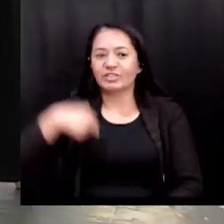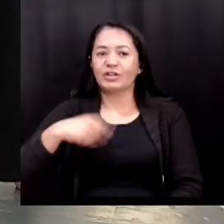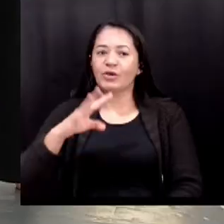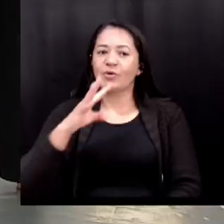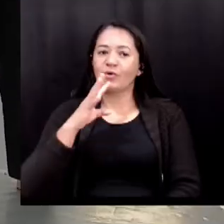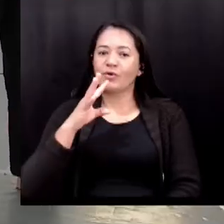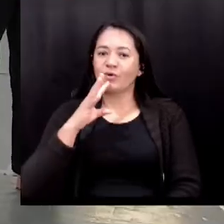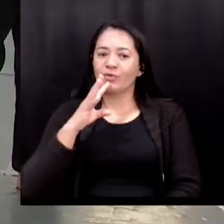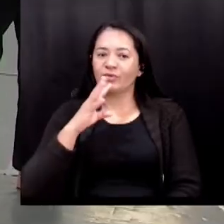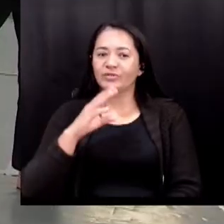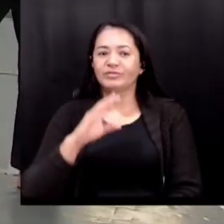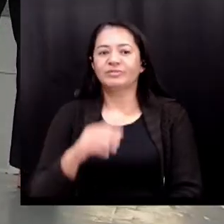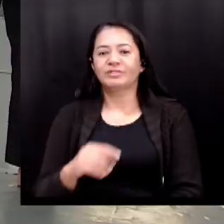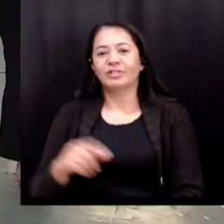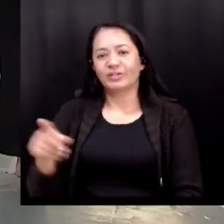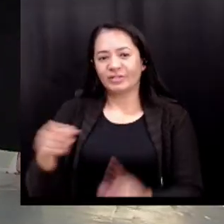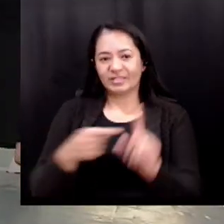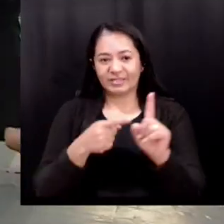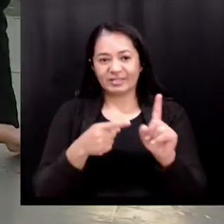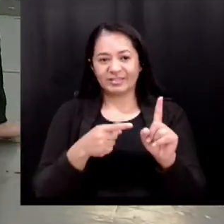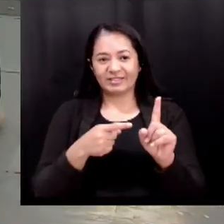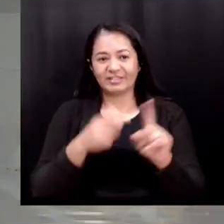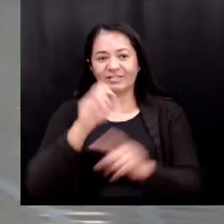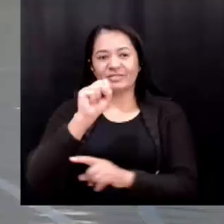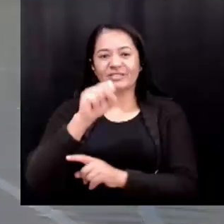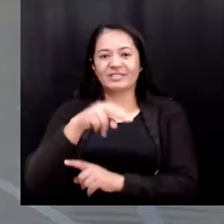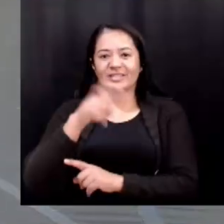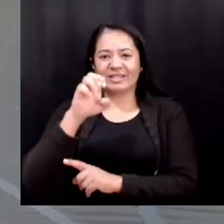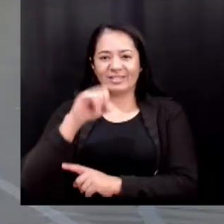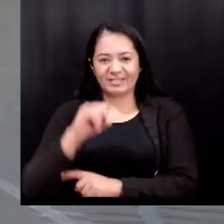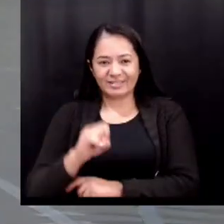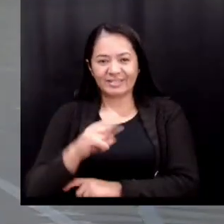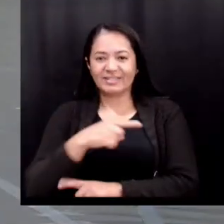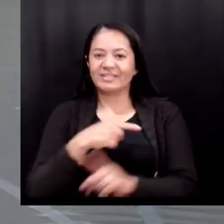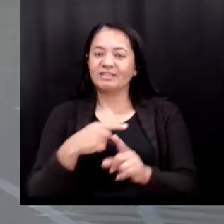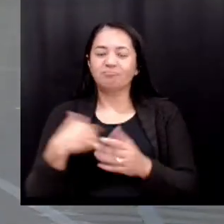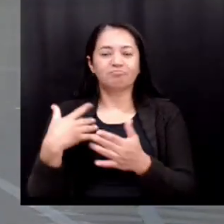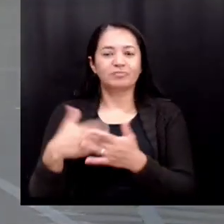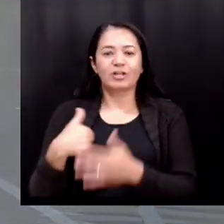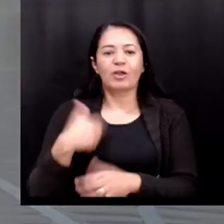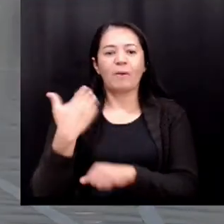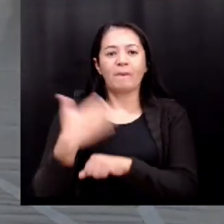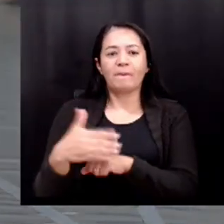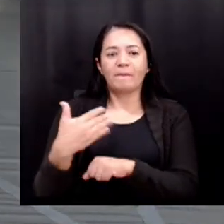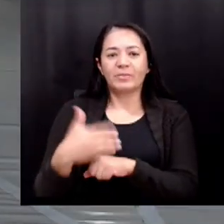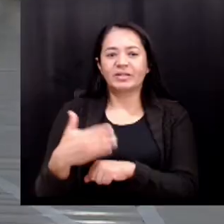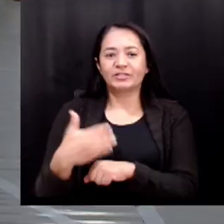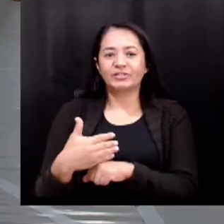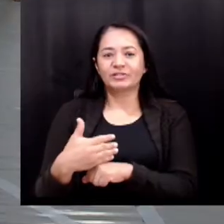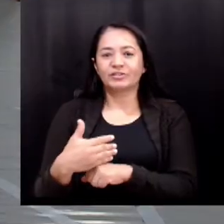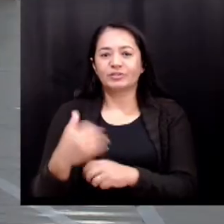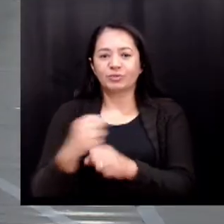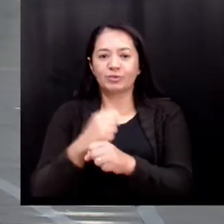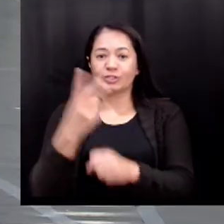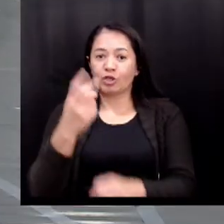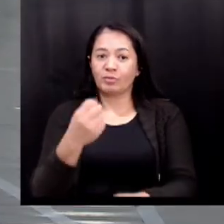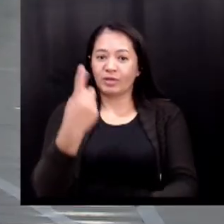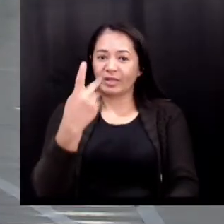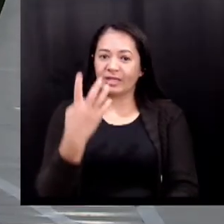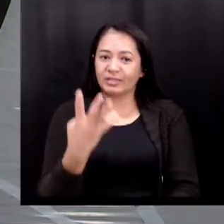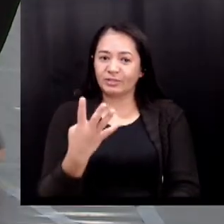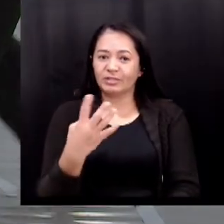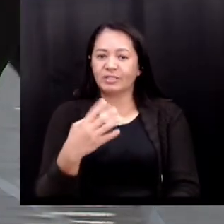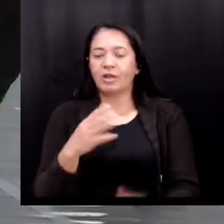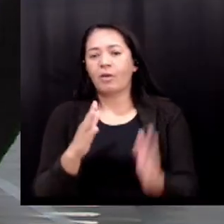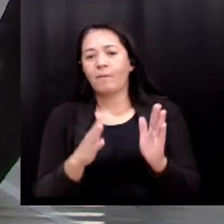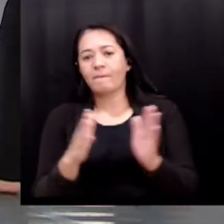sensei. E desde então eu venho praticando desde 2014. Eu fiz algumas pausas de alguns anos, mas agora eu voltei para